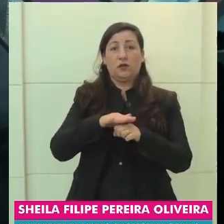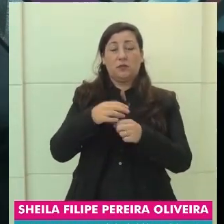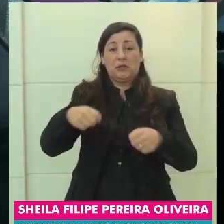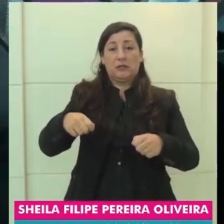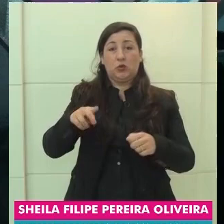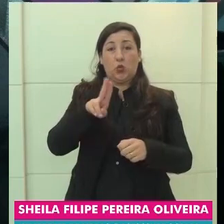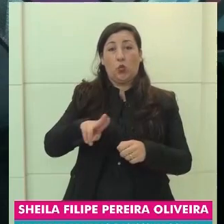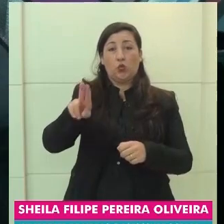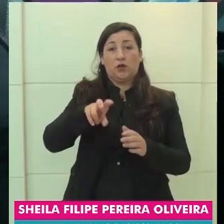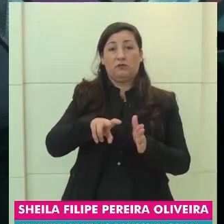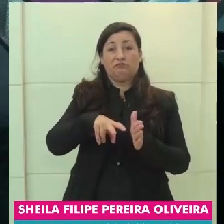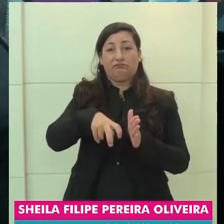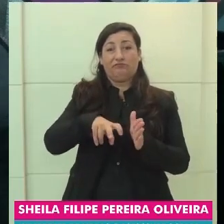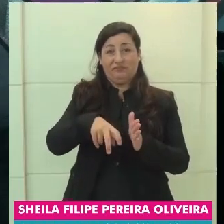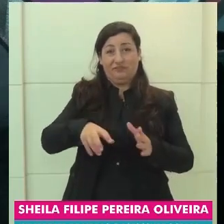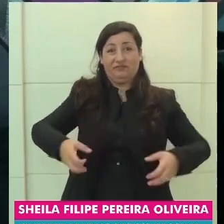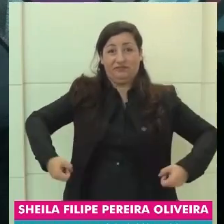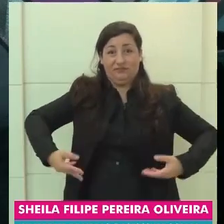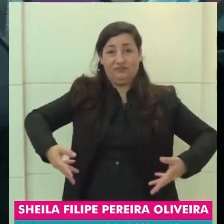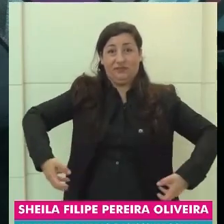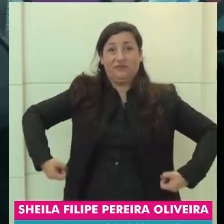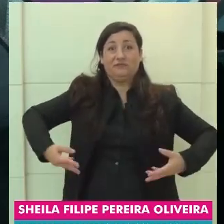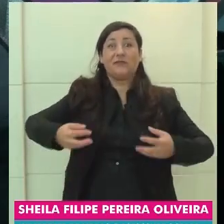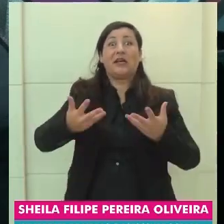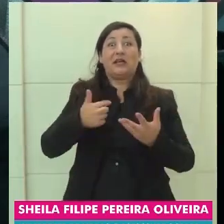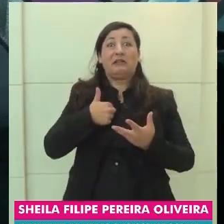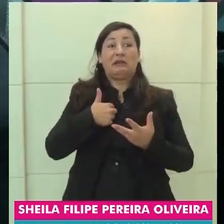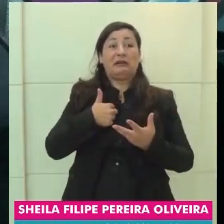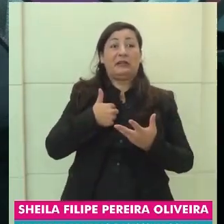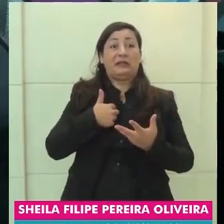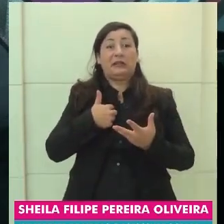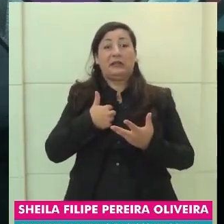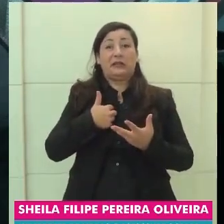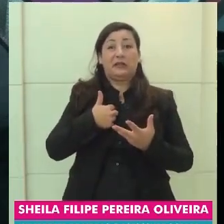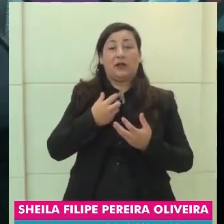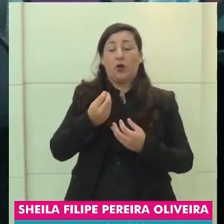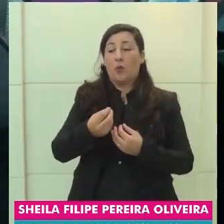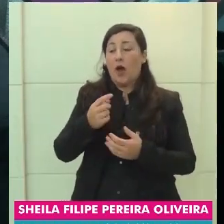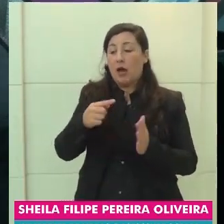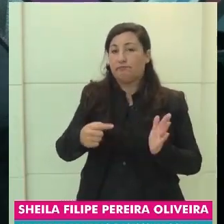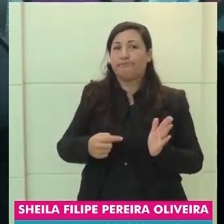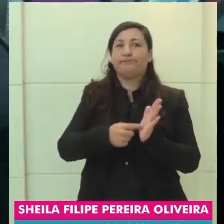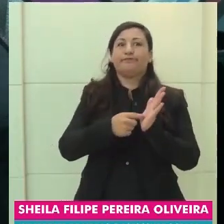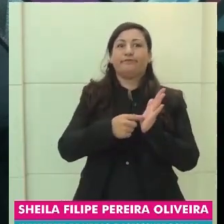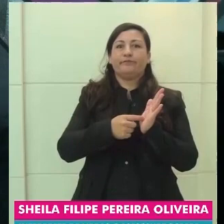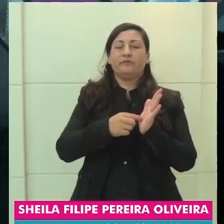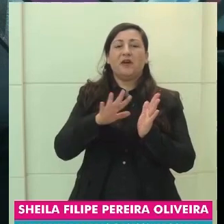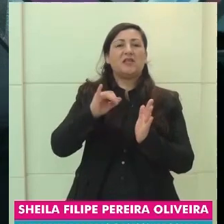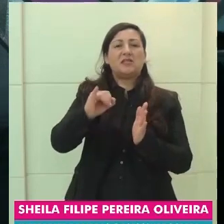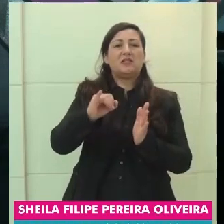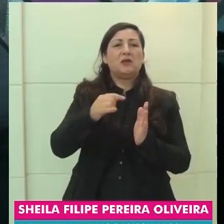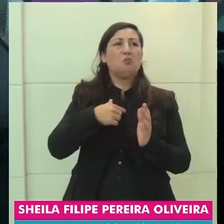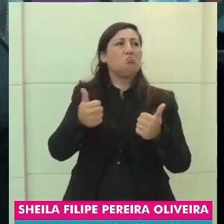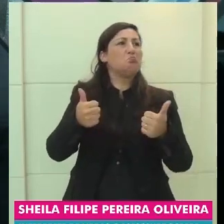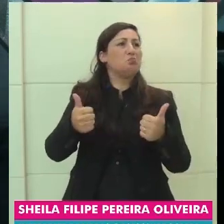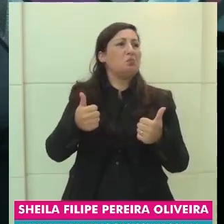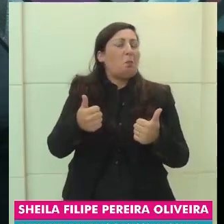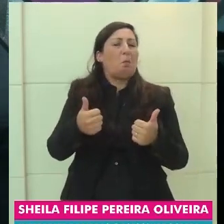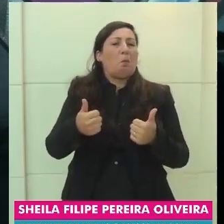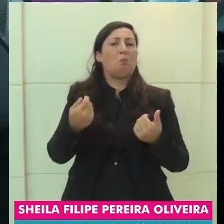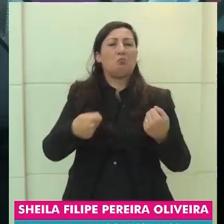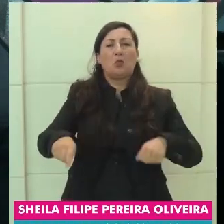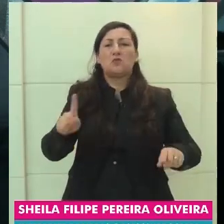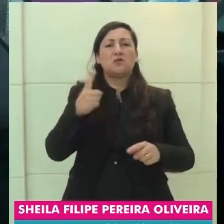entra, começa a fazer parte do nosso mundo. Senão a gente não... Para que eu vou me